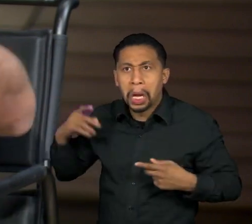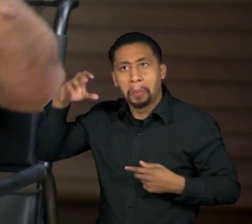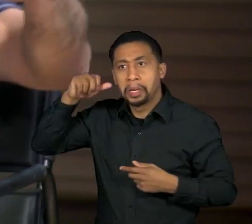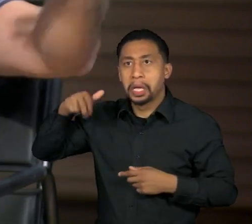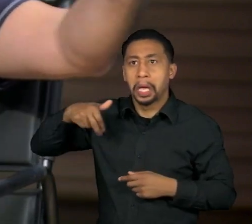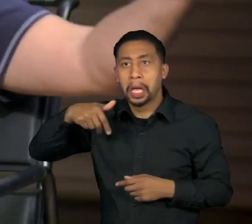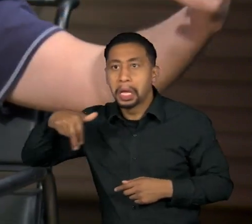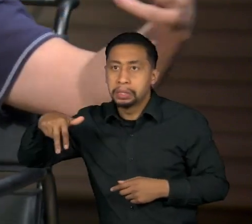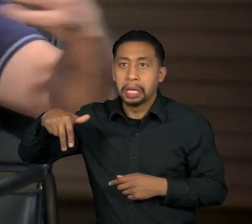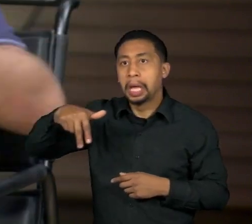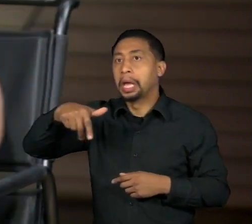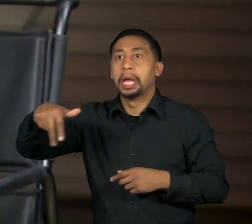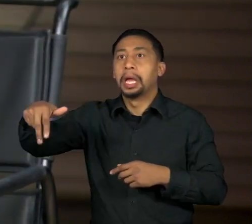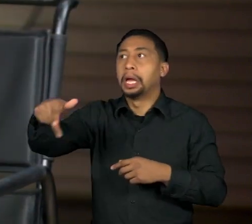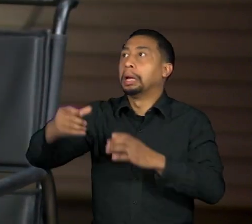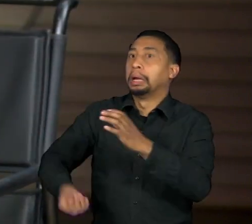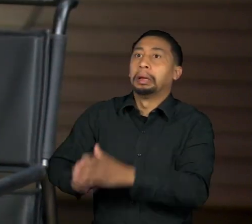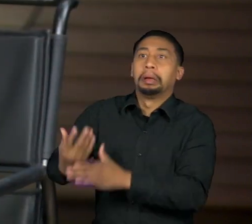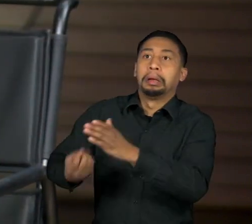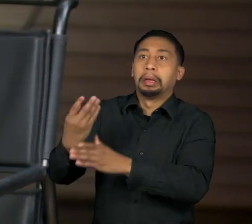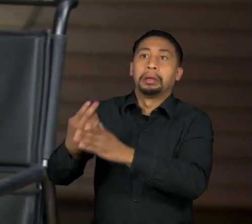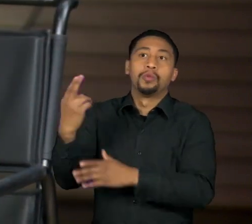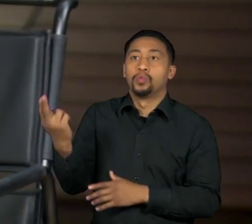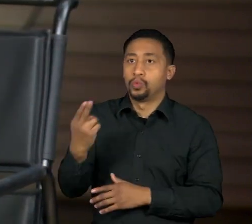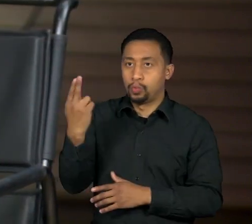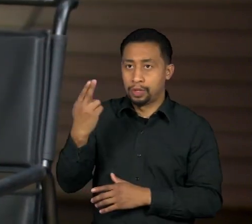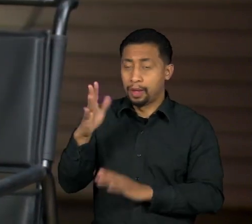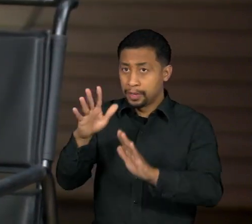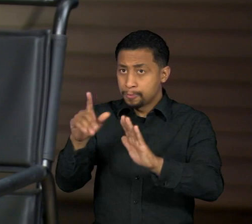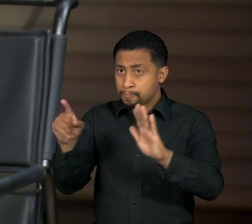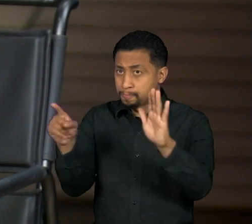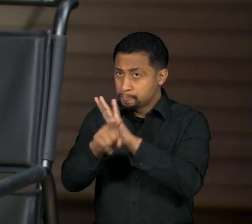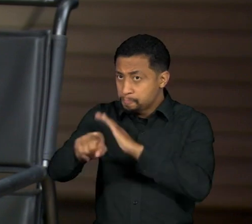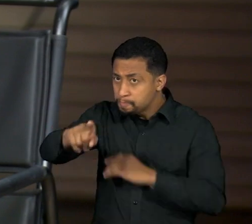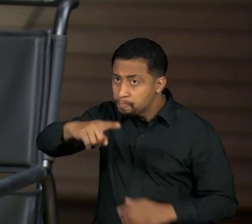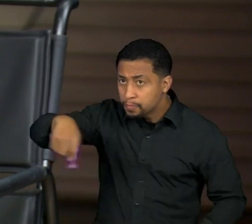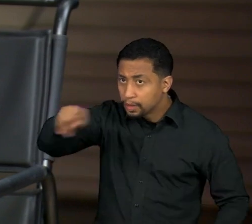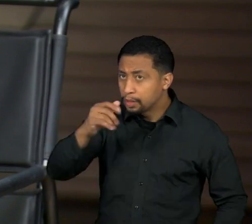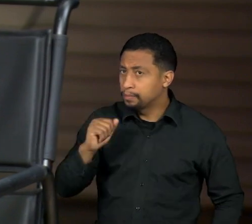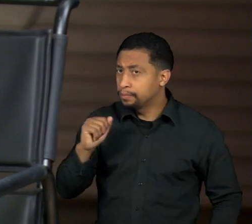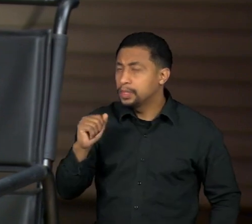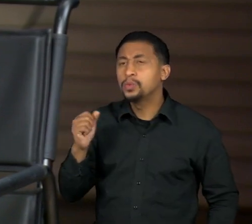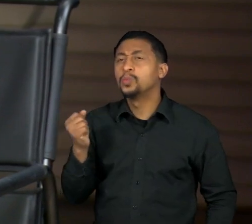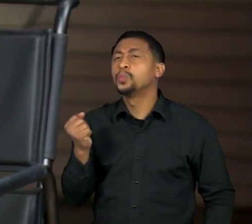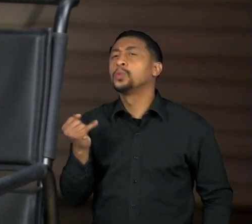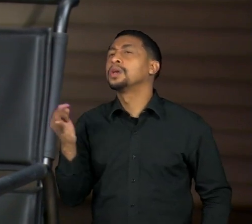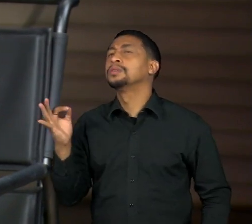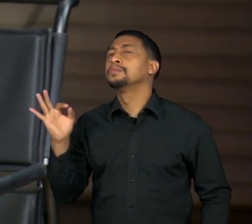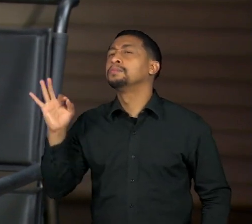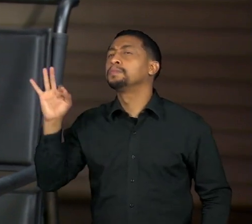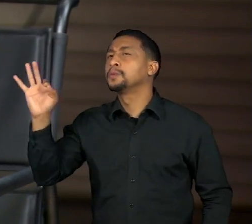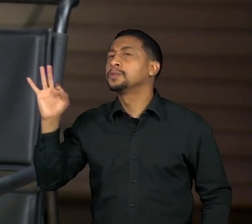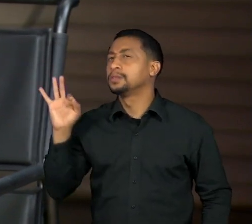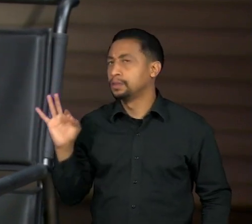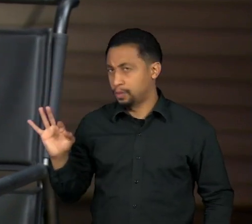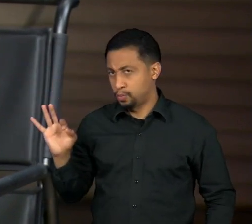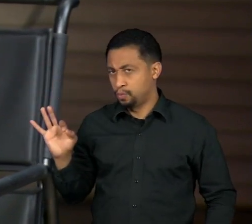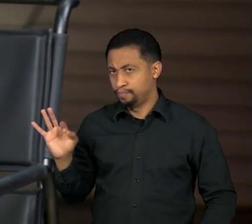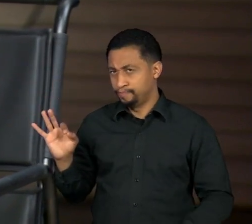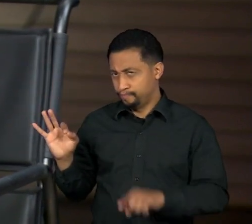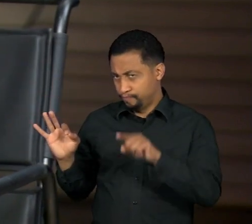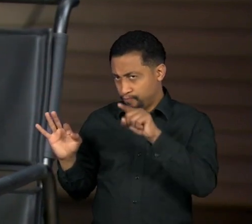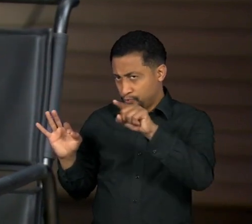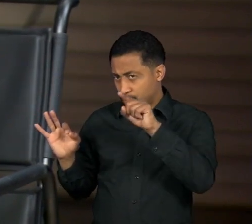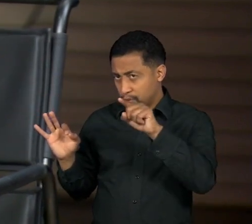locomover, do nada ela começar a desenvolver. Mas a pergunta que eu faço para todo mundo é: quantos por cento da sua decisão ou do